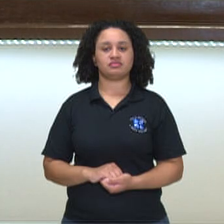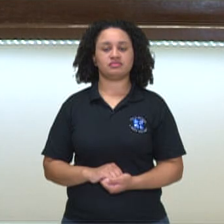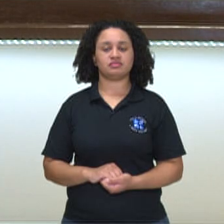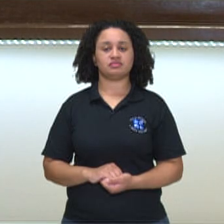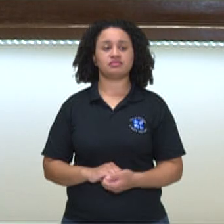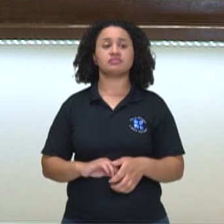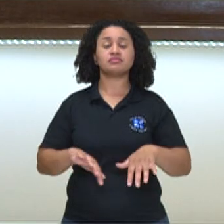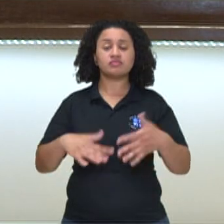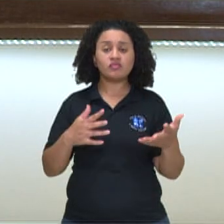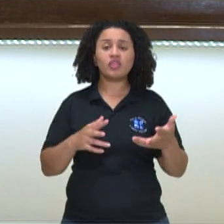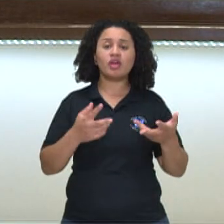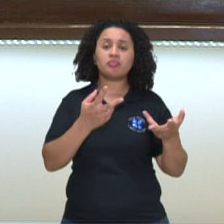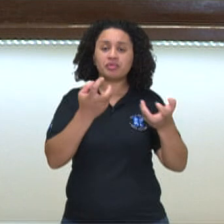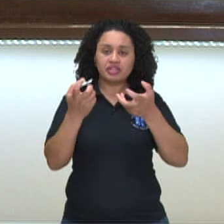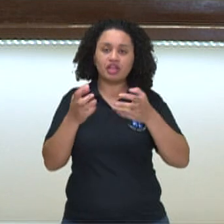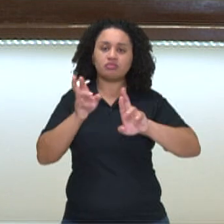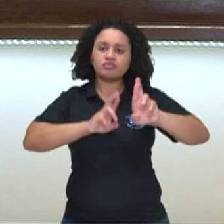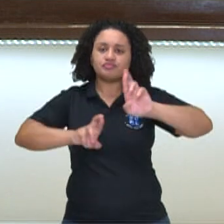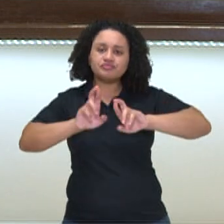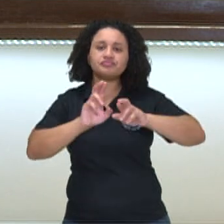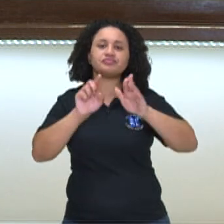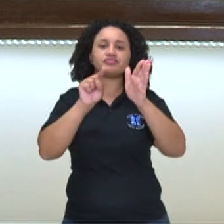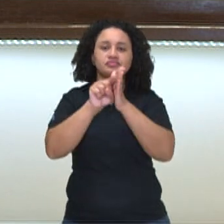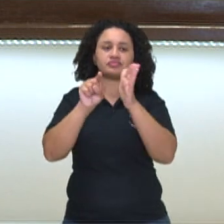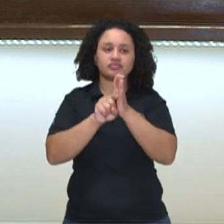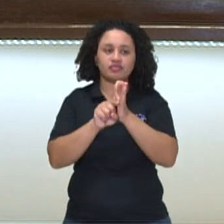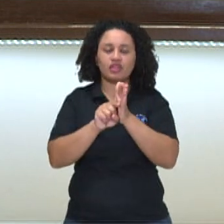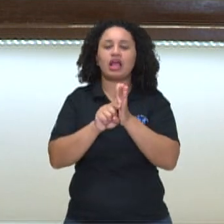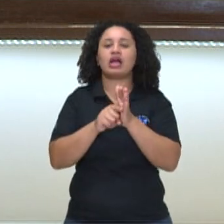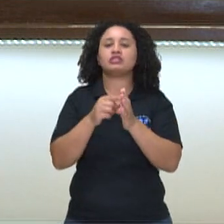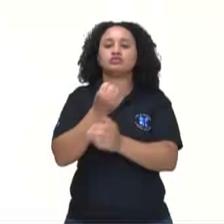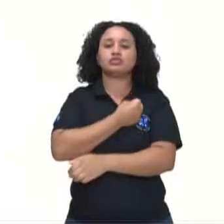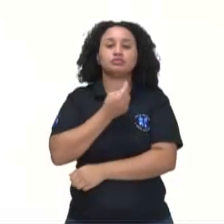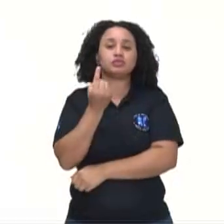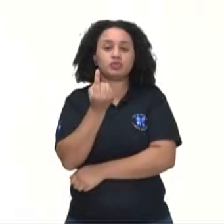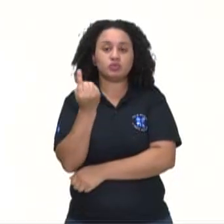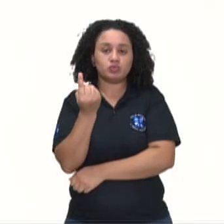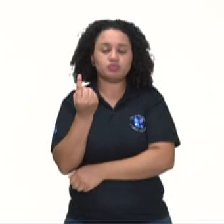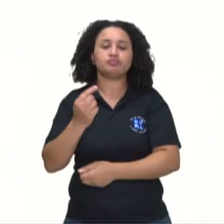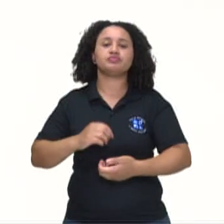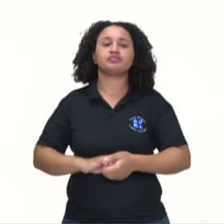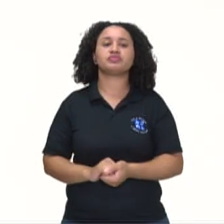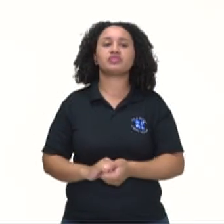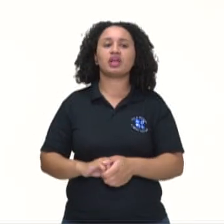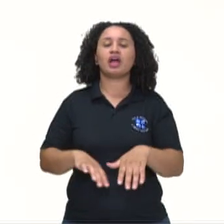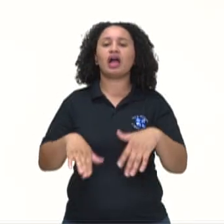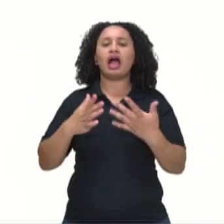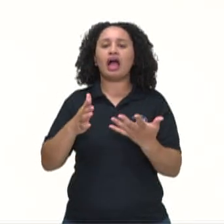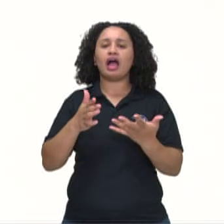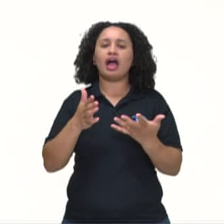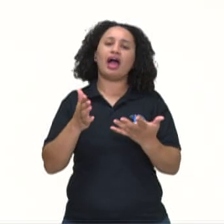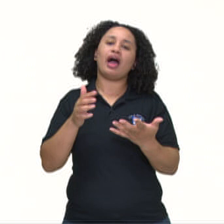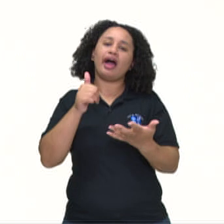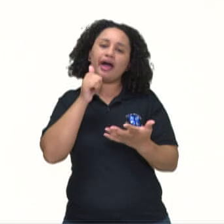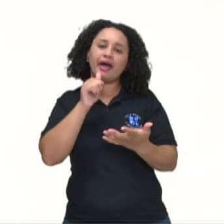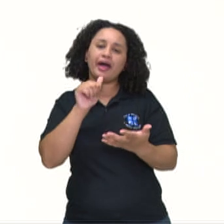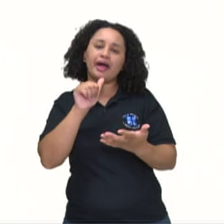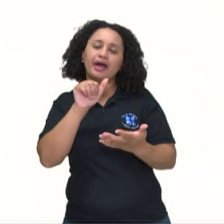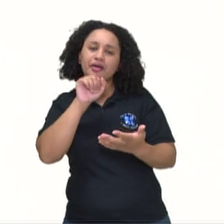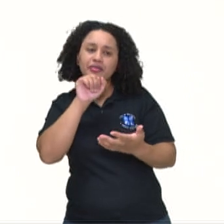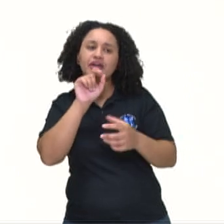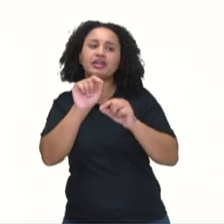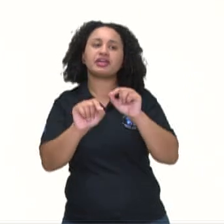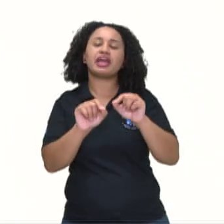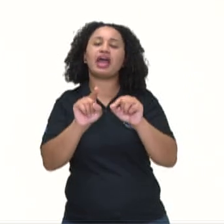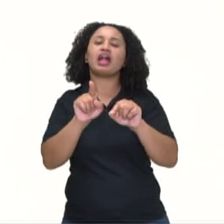Então, observando, né? Mrs. Thompson writes to the Clover, Mr. Clover in condition of a